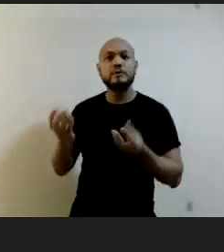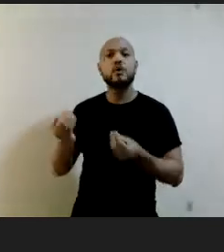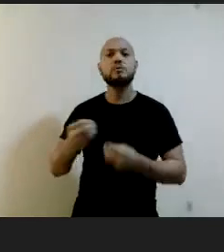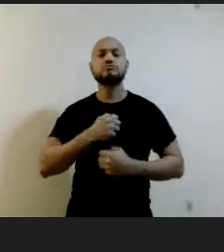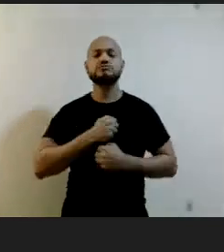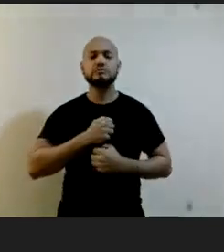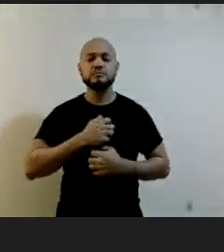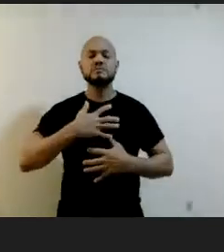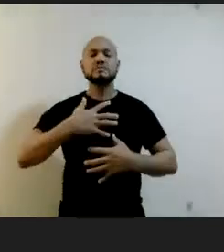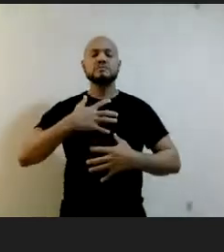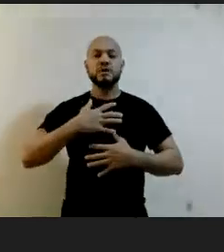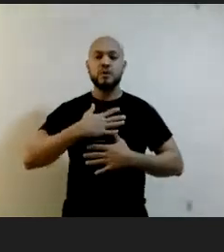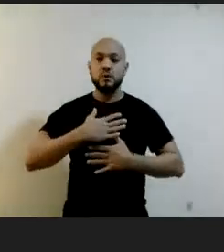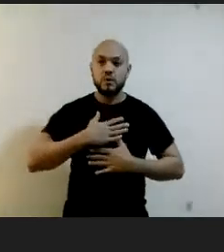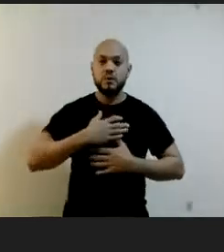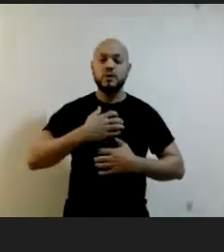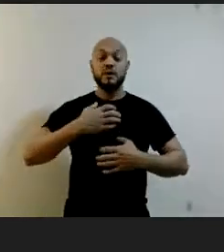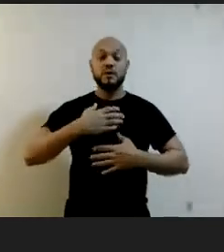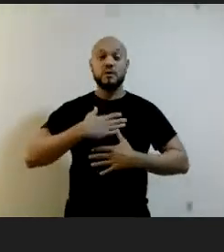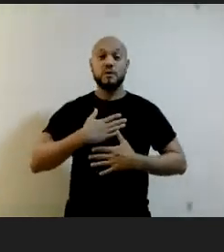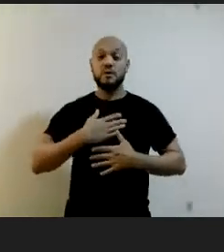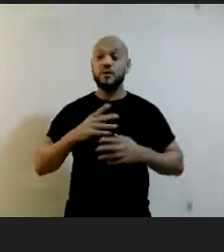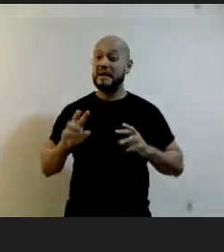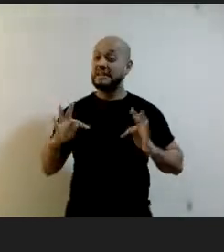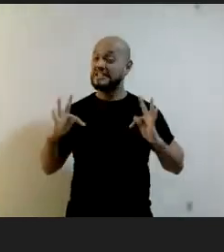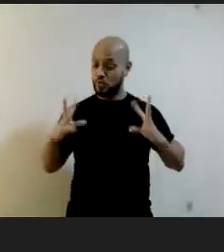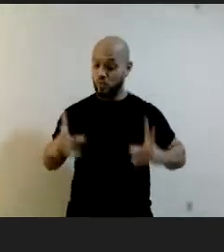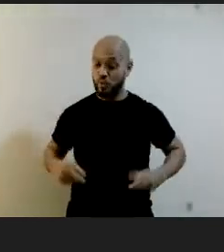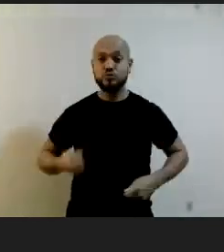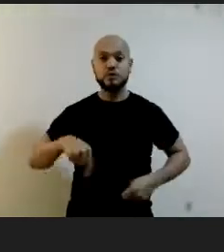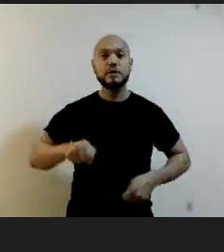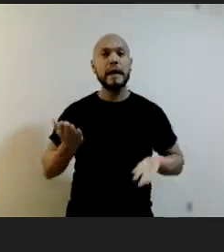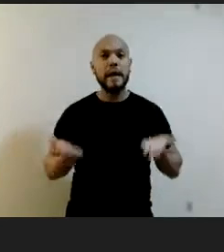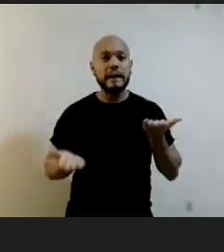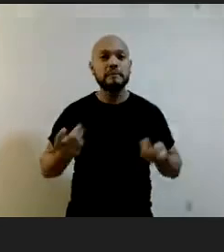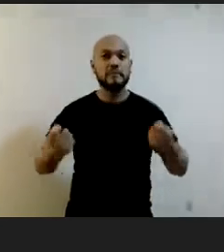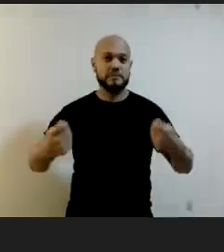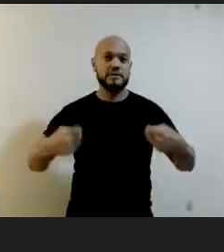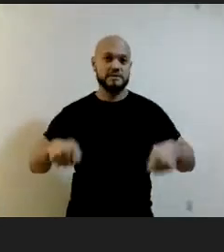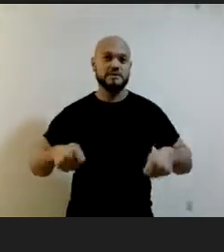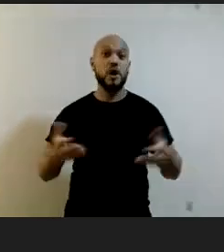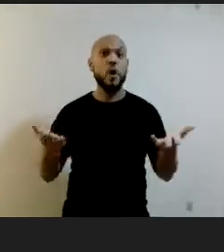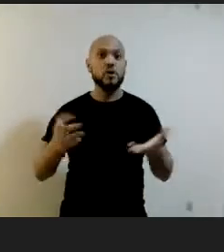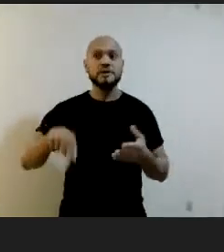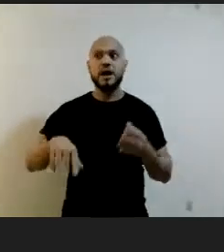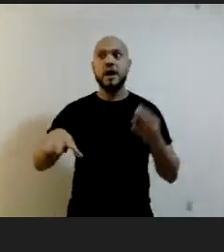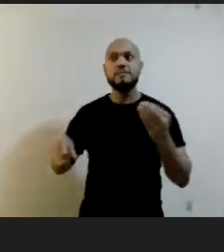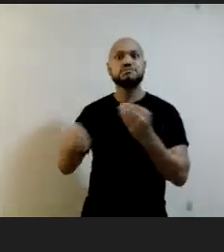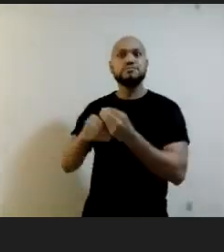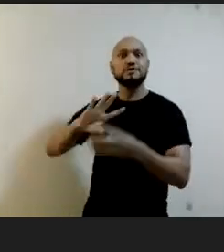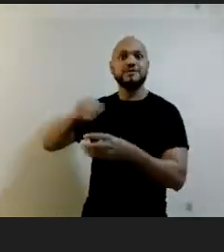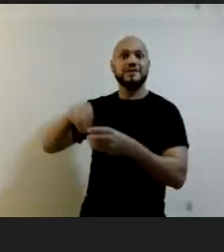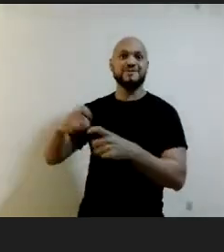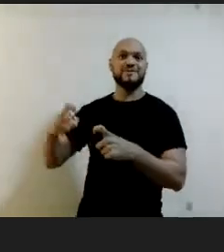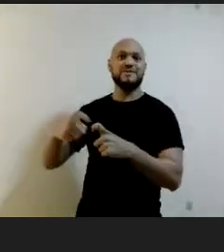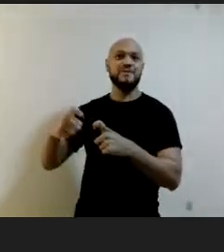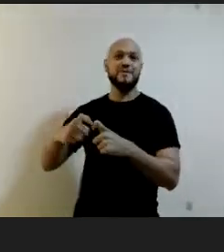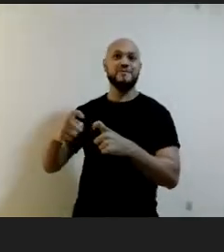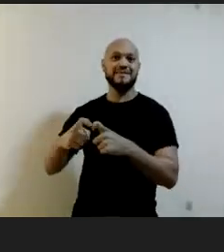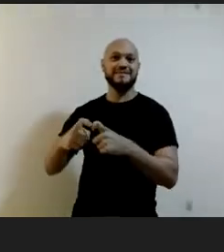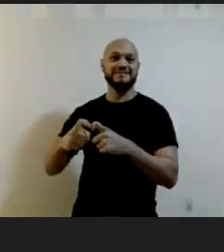do nervo vago, tudo isso faz parte hoje de um movimento associado